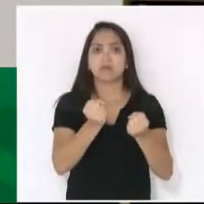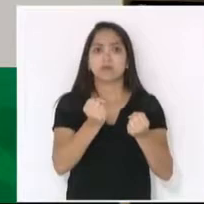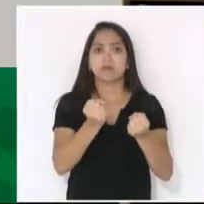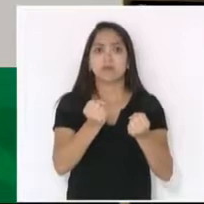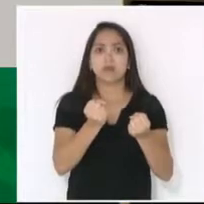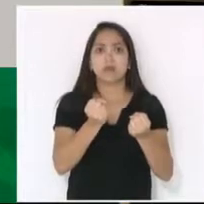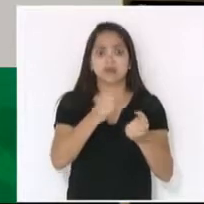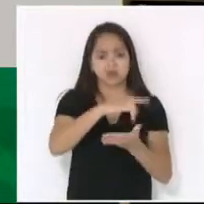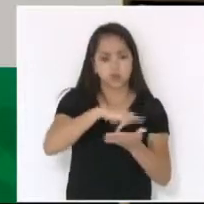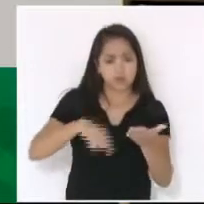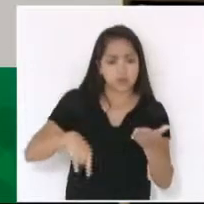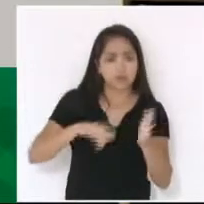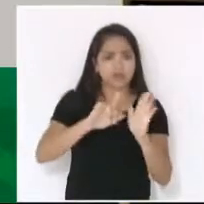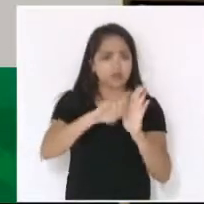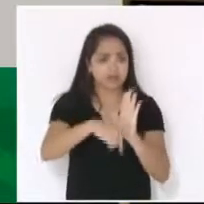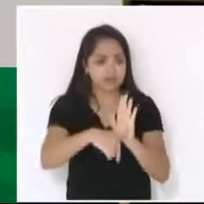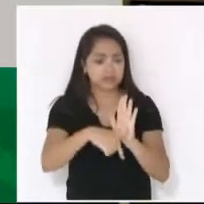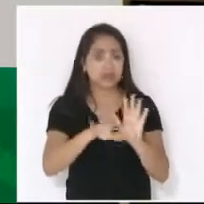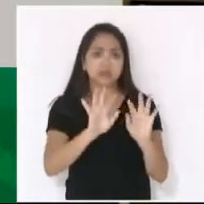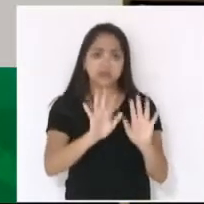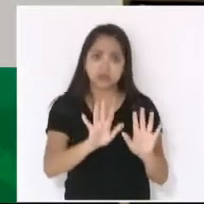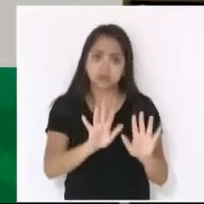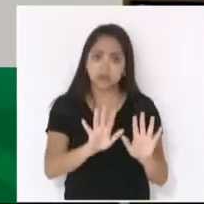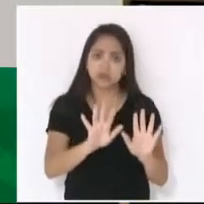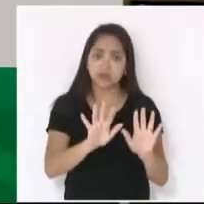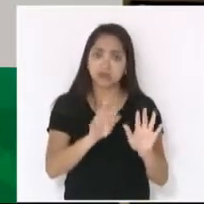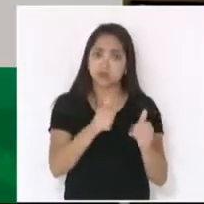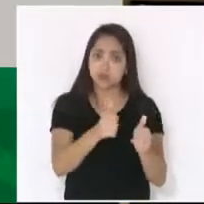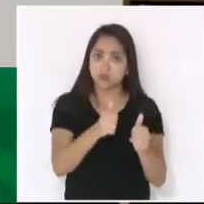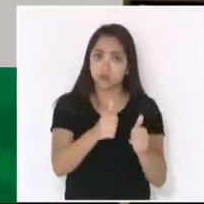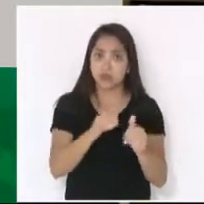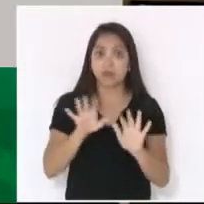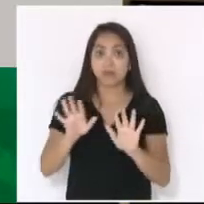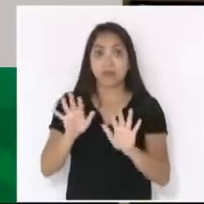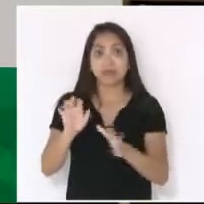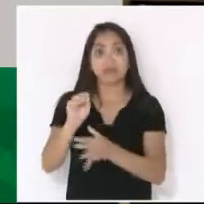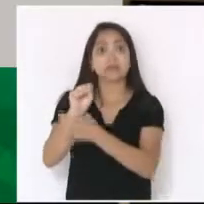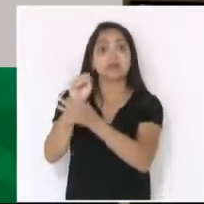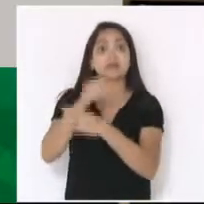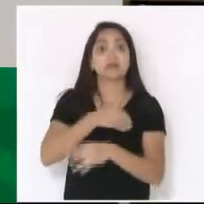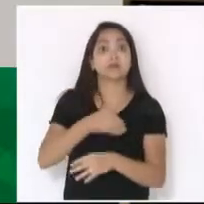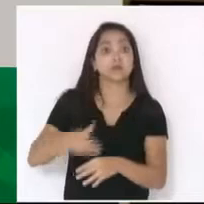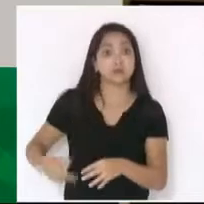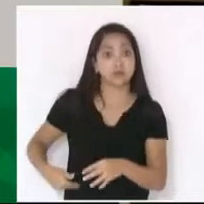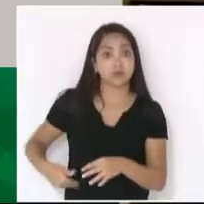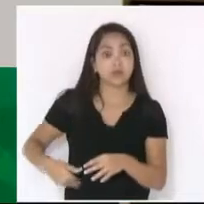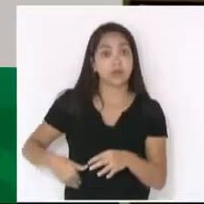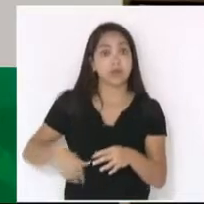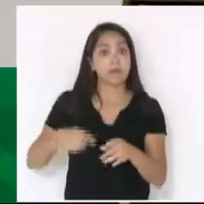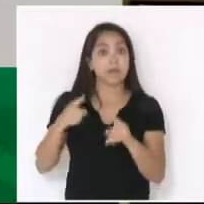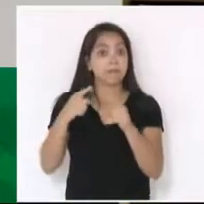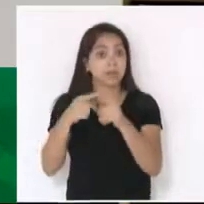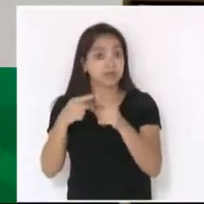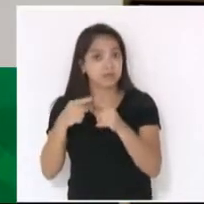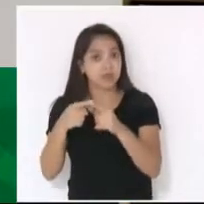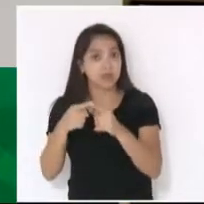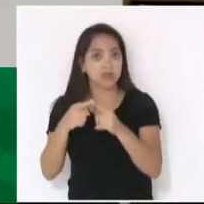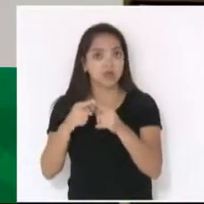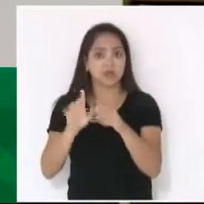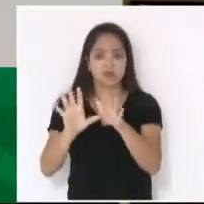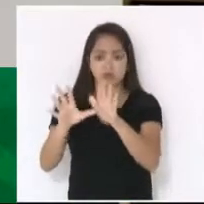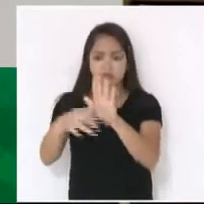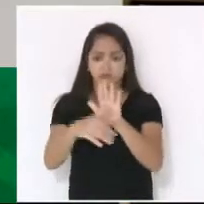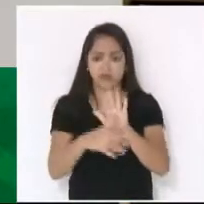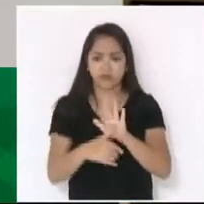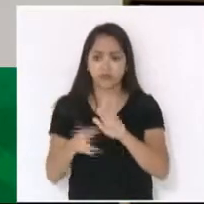documentação atrasada certa mas é igual a segurança pública que eu considero primeiros tempo que ficou bater Olá torcida